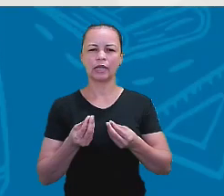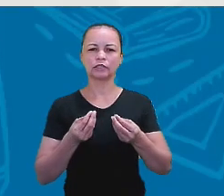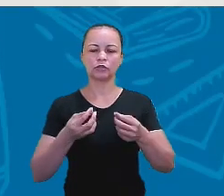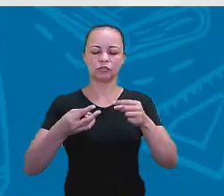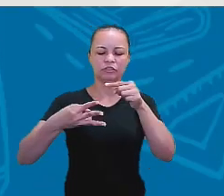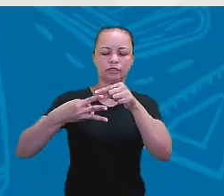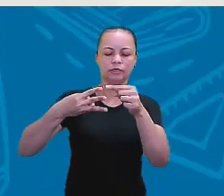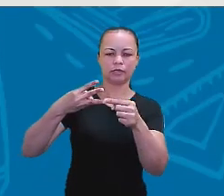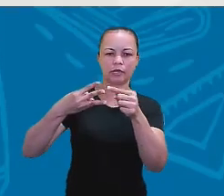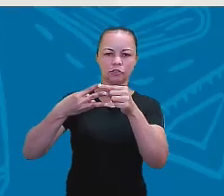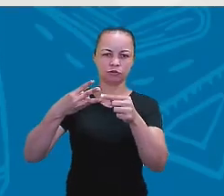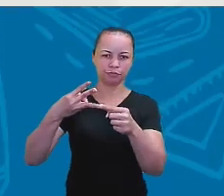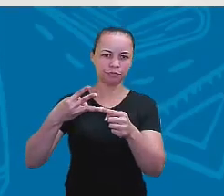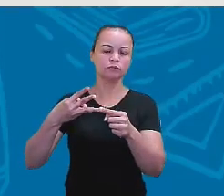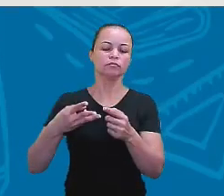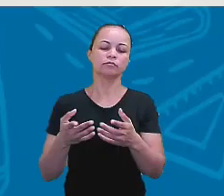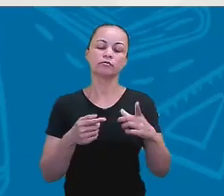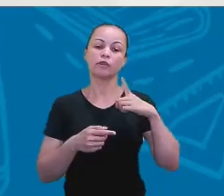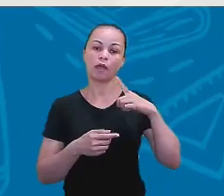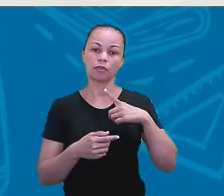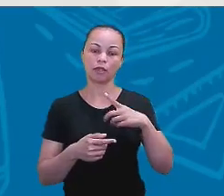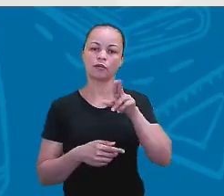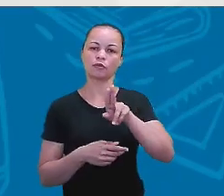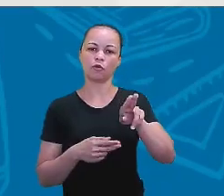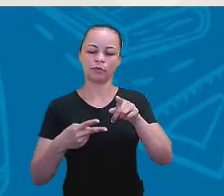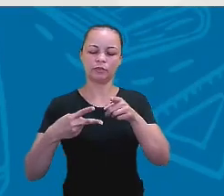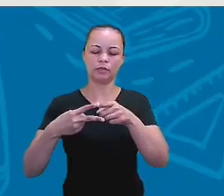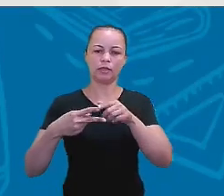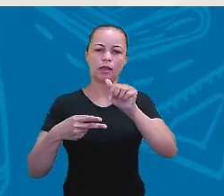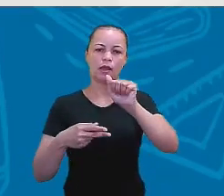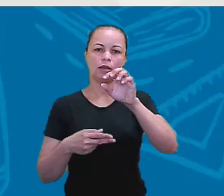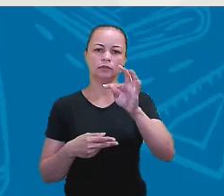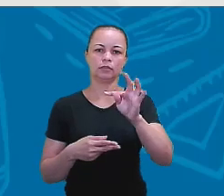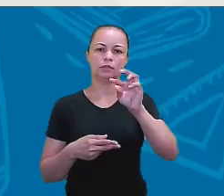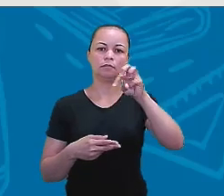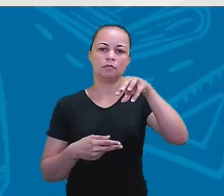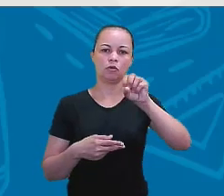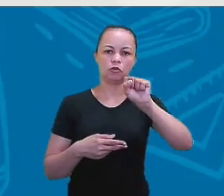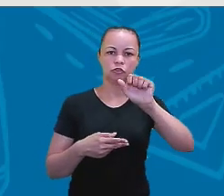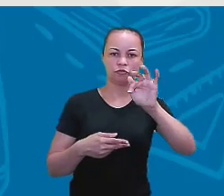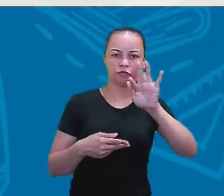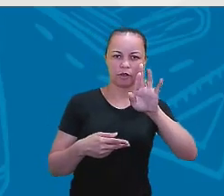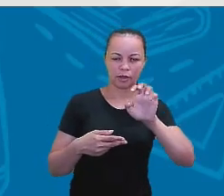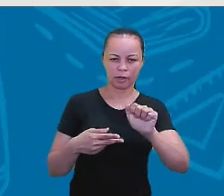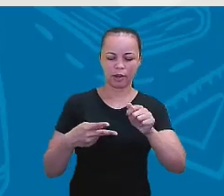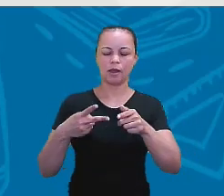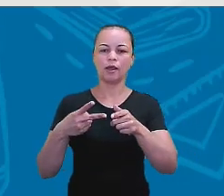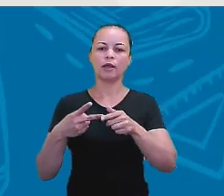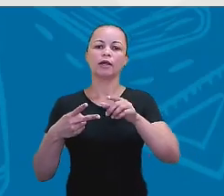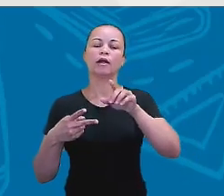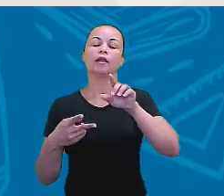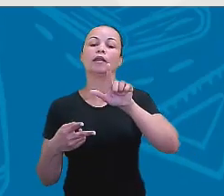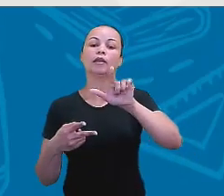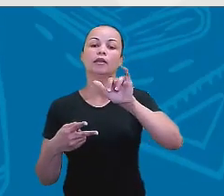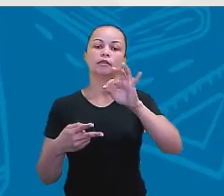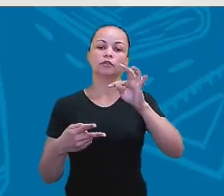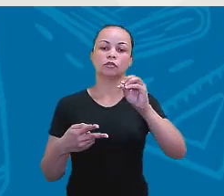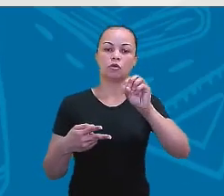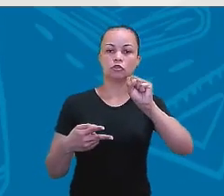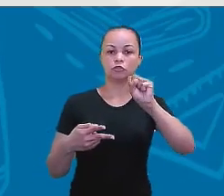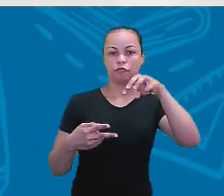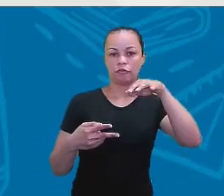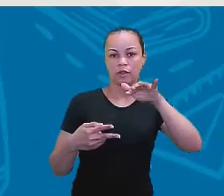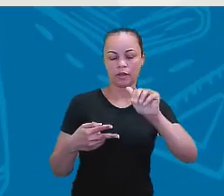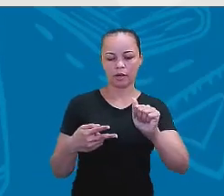partes. A gente chama ela de atmosfera, hidrosfera e litosfera. Não se